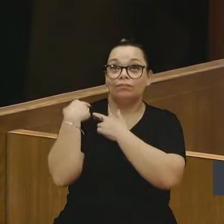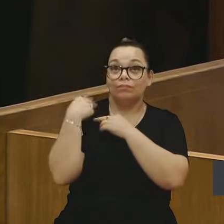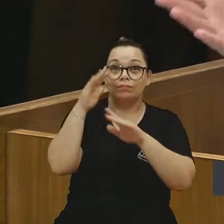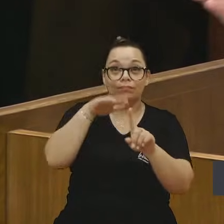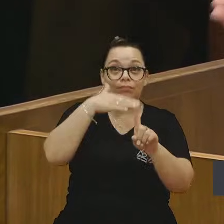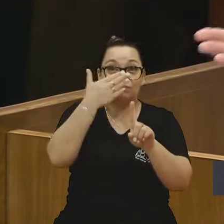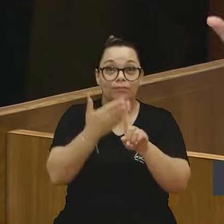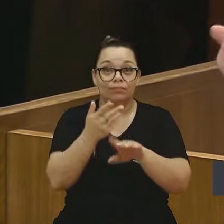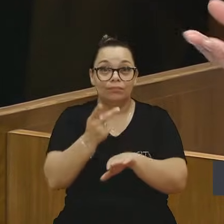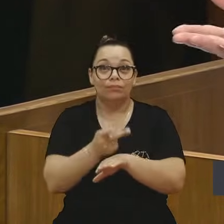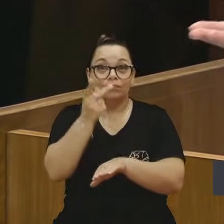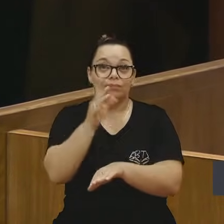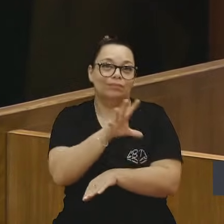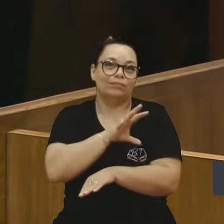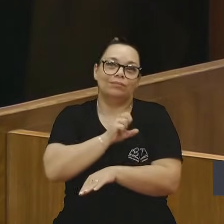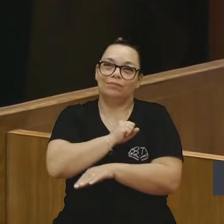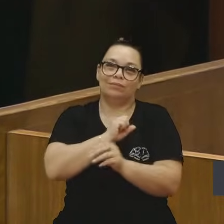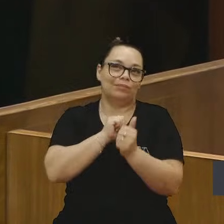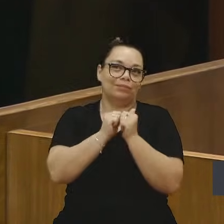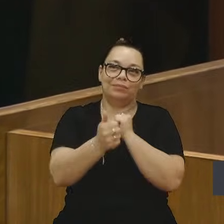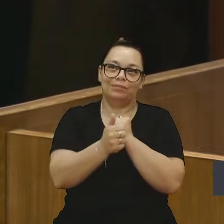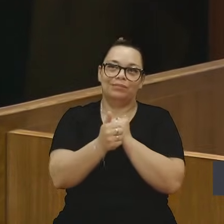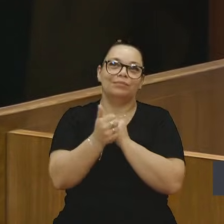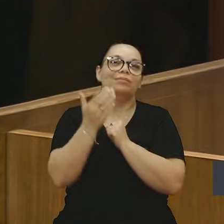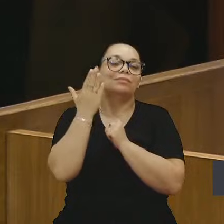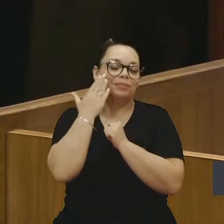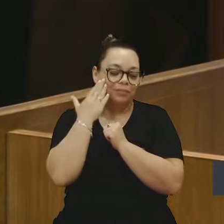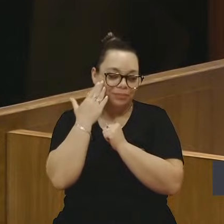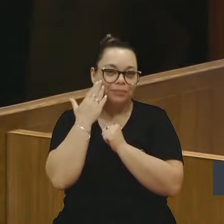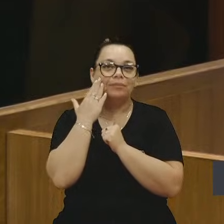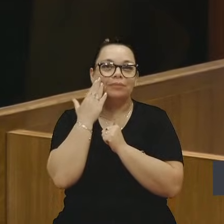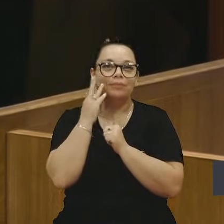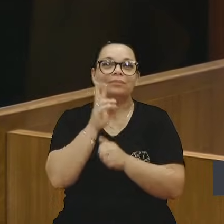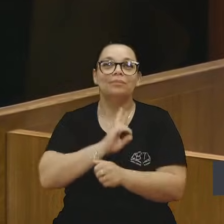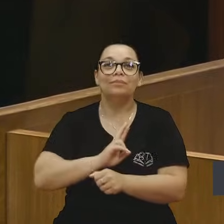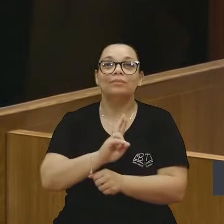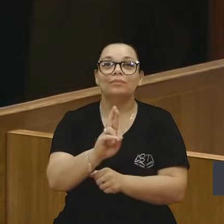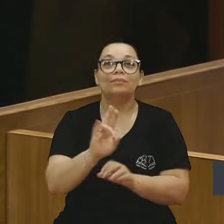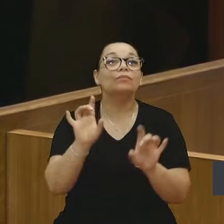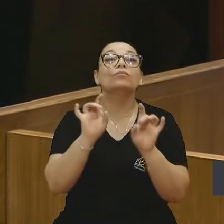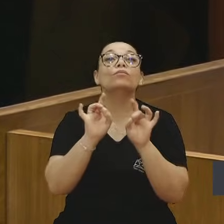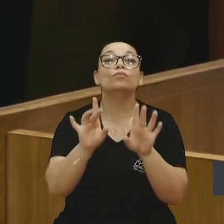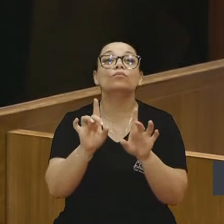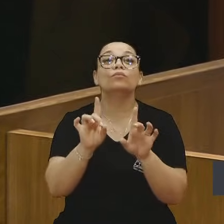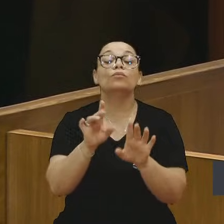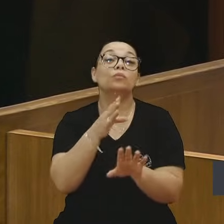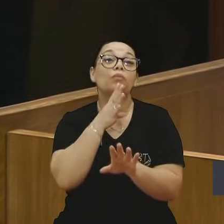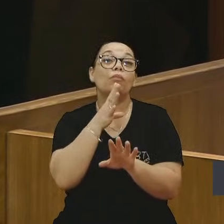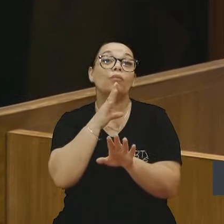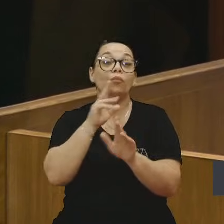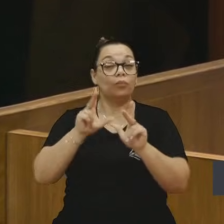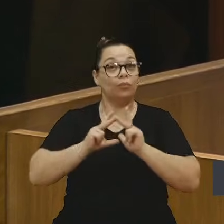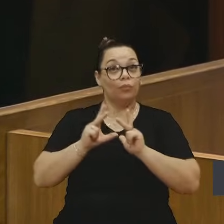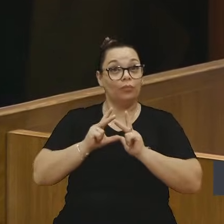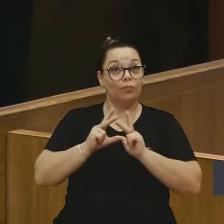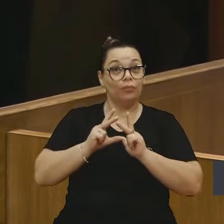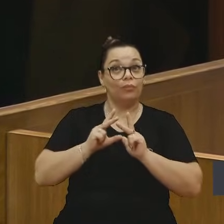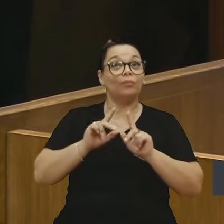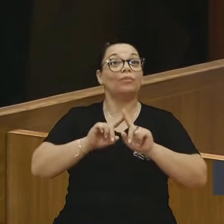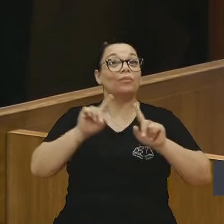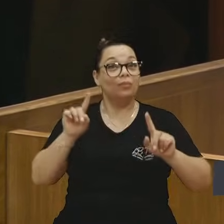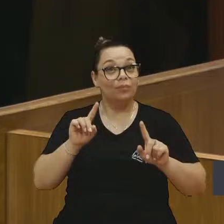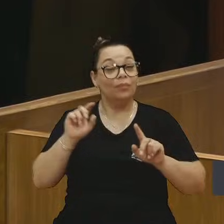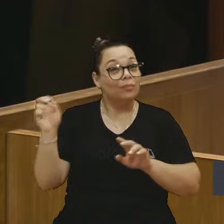esportivo, para quem ama o esporte, né, que a gente ama, representa não apenas um reconhecimento pessoal, mas